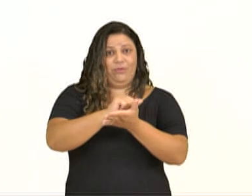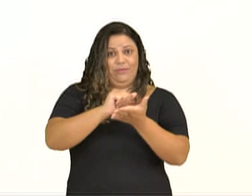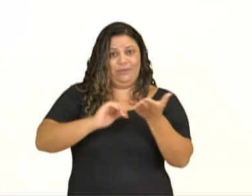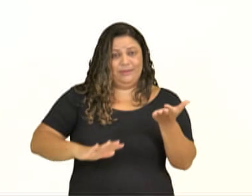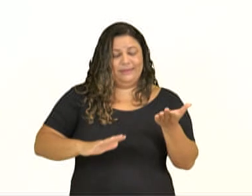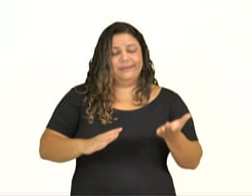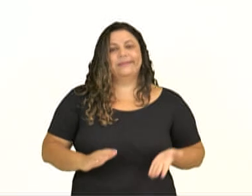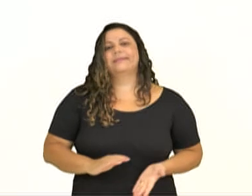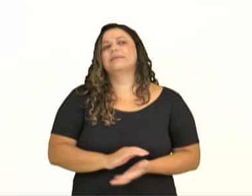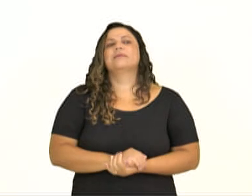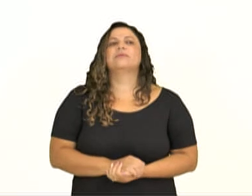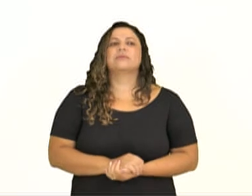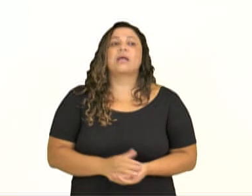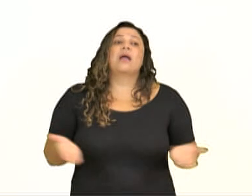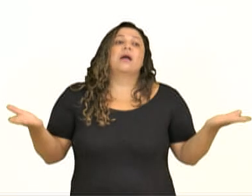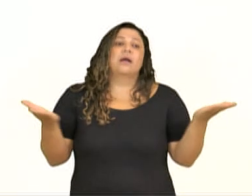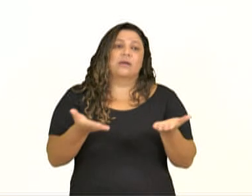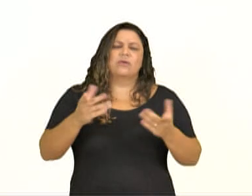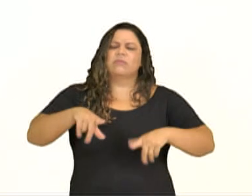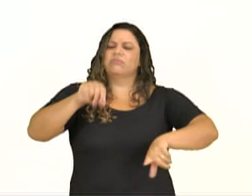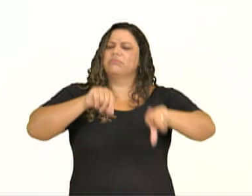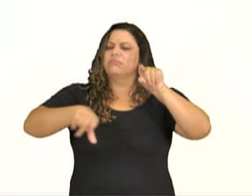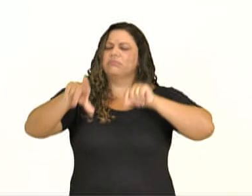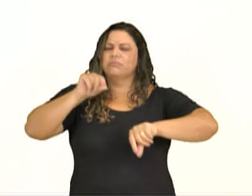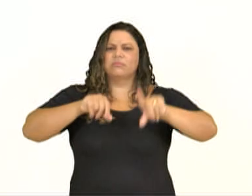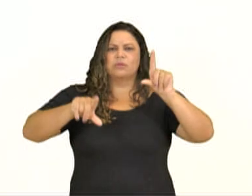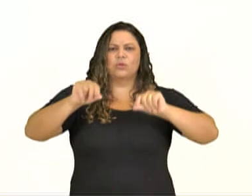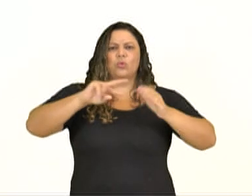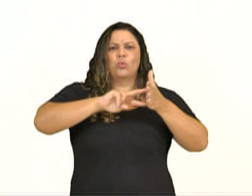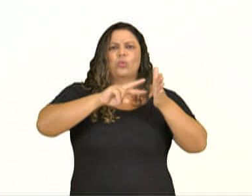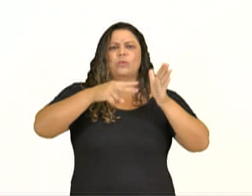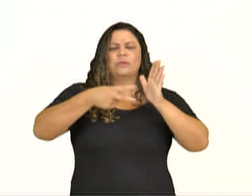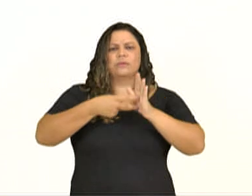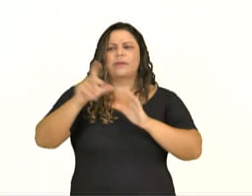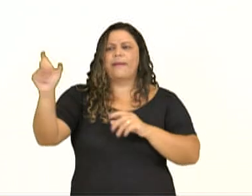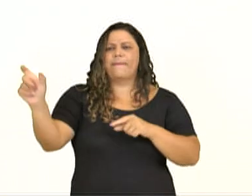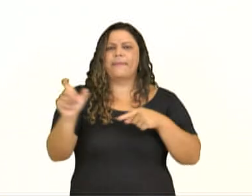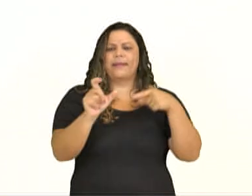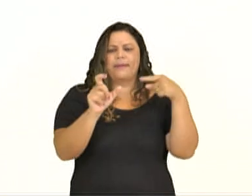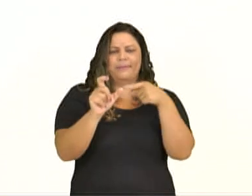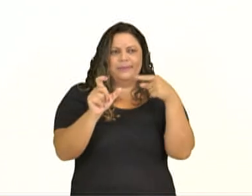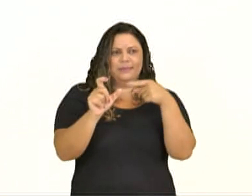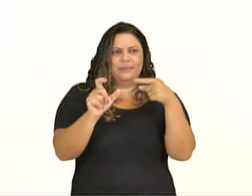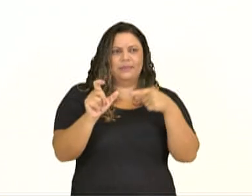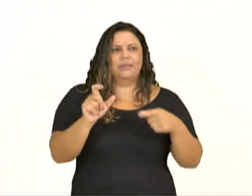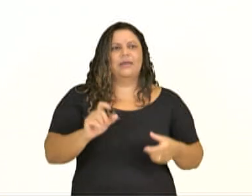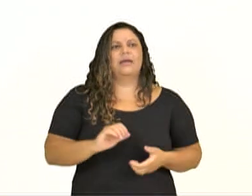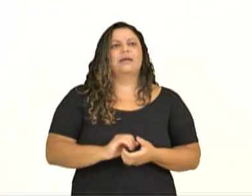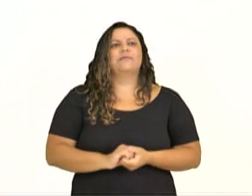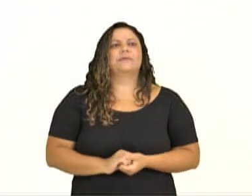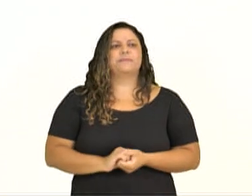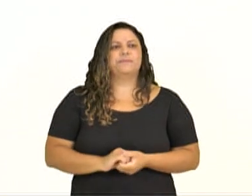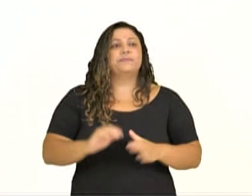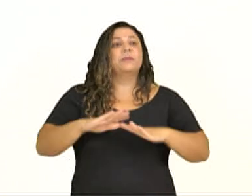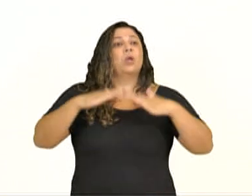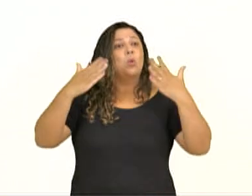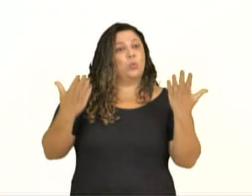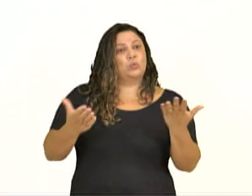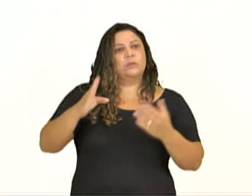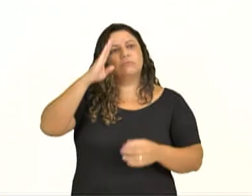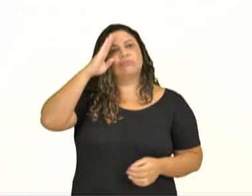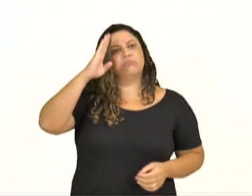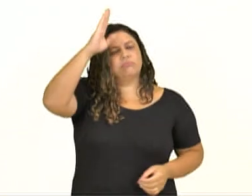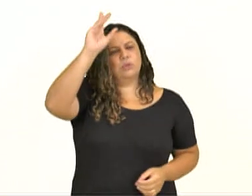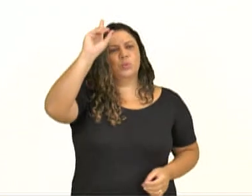pessoal? Então, agora, escolha um sinônimo para a palavra em negrito, considerando ser essencial que os